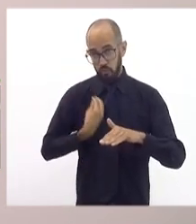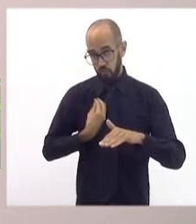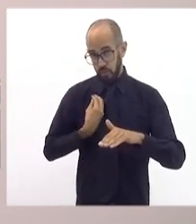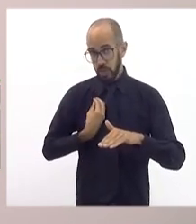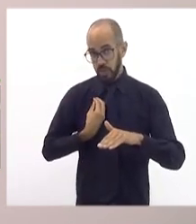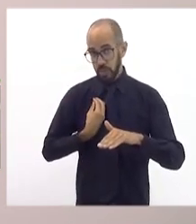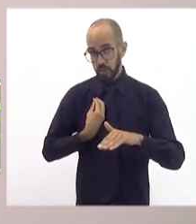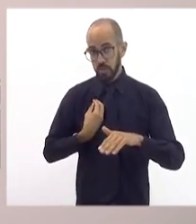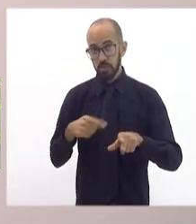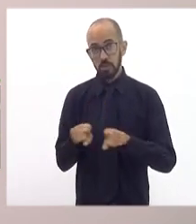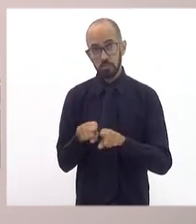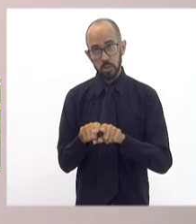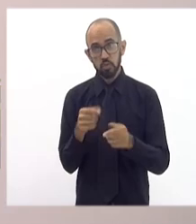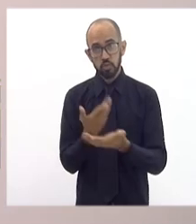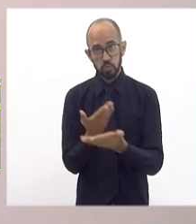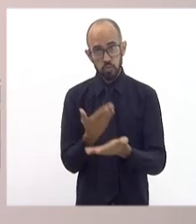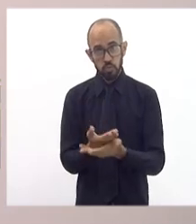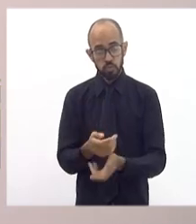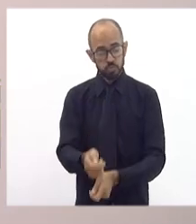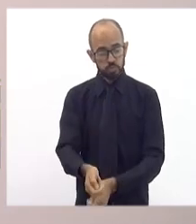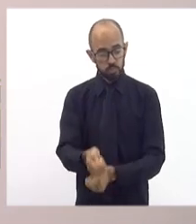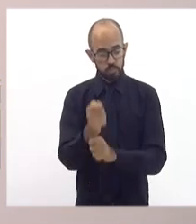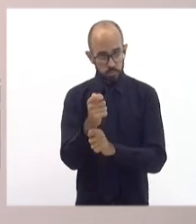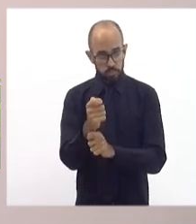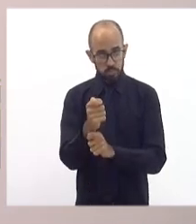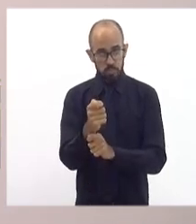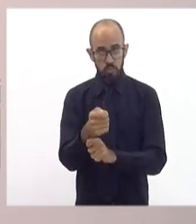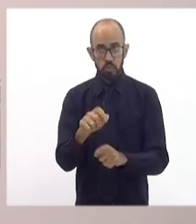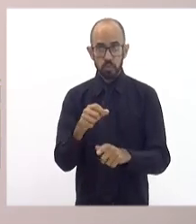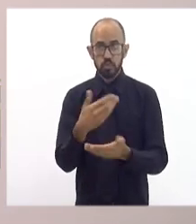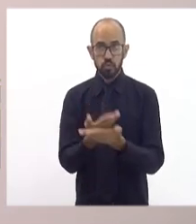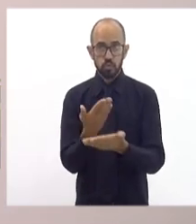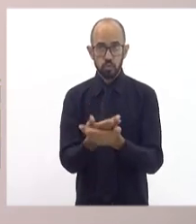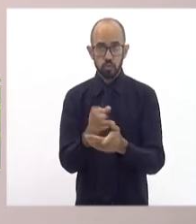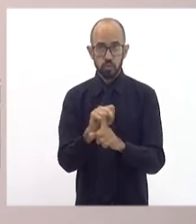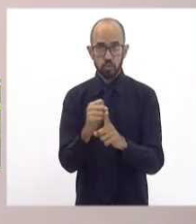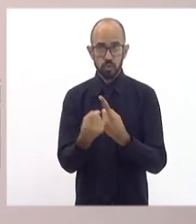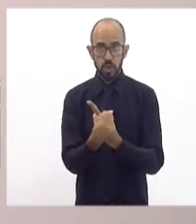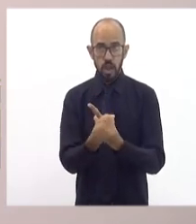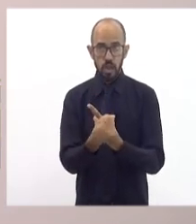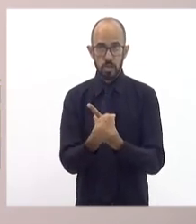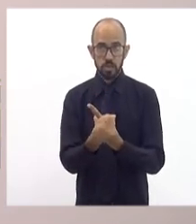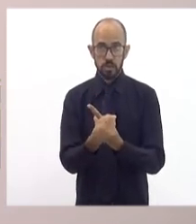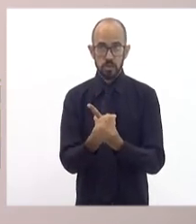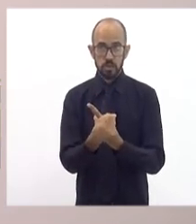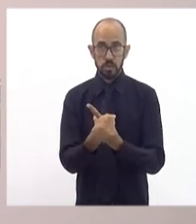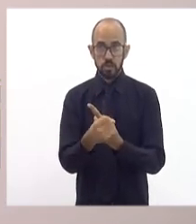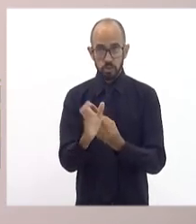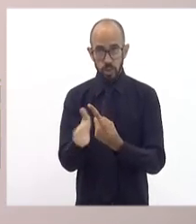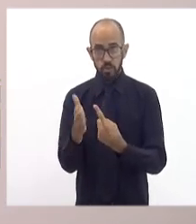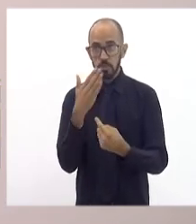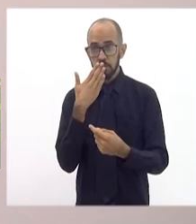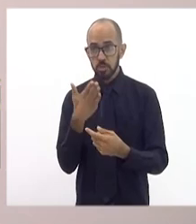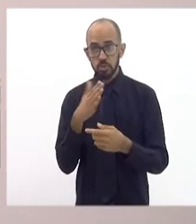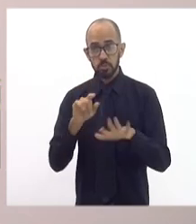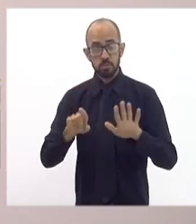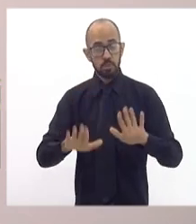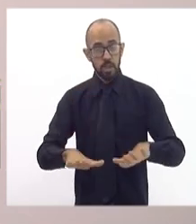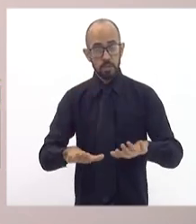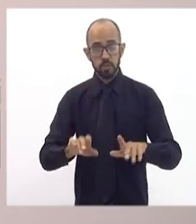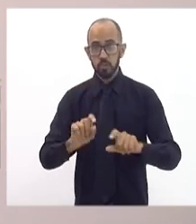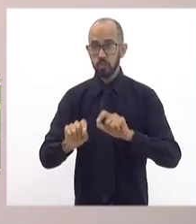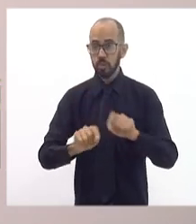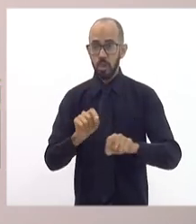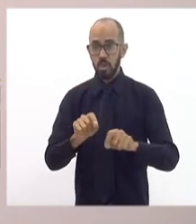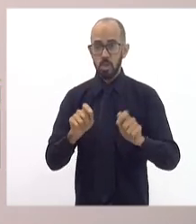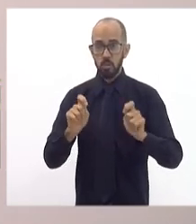comunidade de pescadores estudos sociais sobre o local tu está sendo solicitado Agora eu não posso entendeu aqui